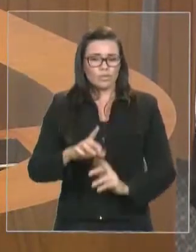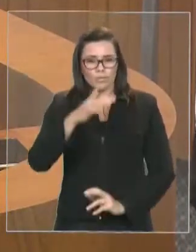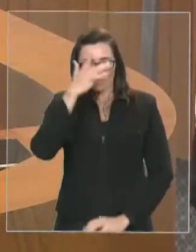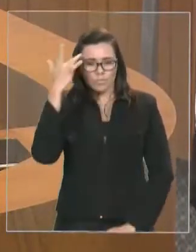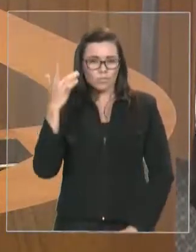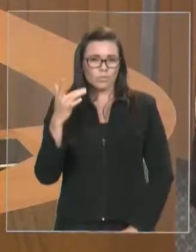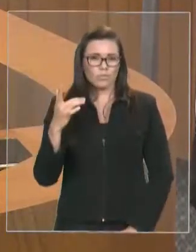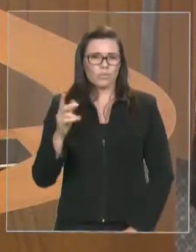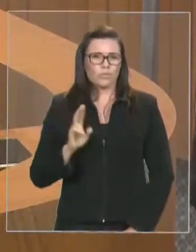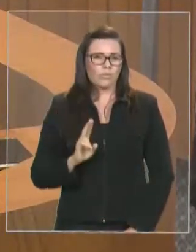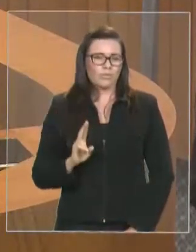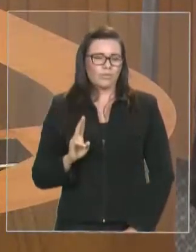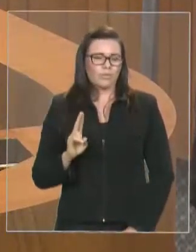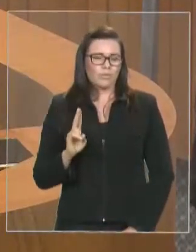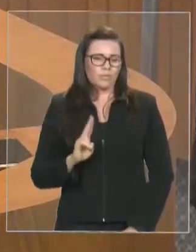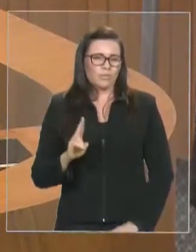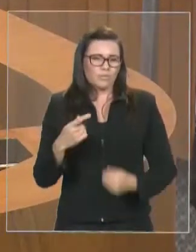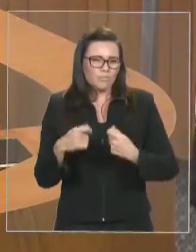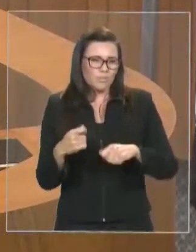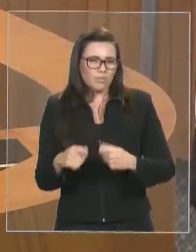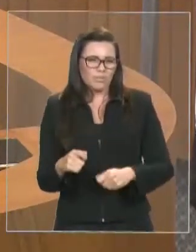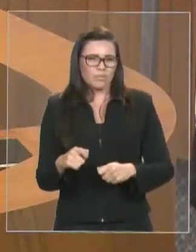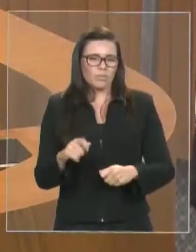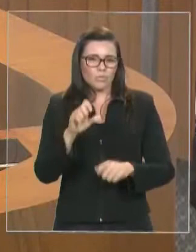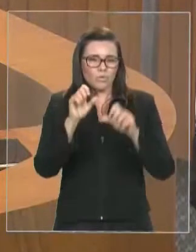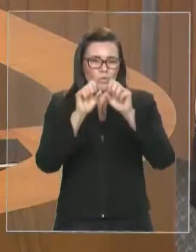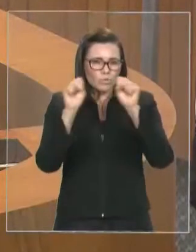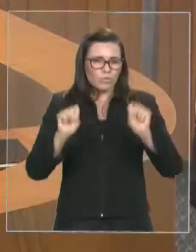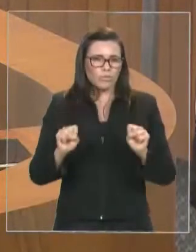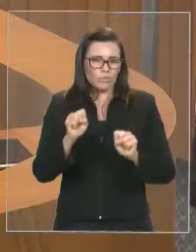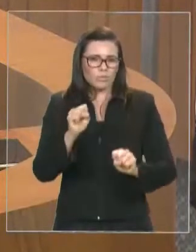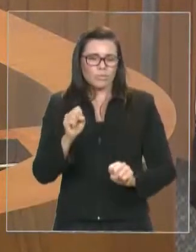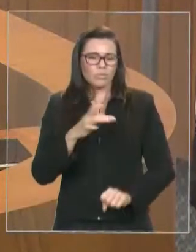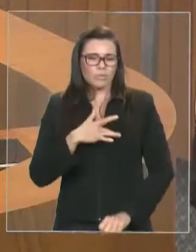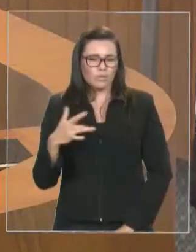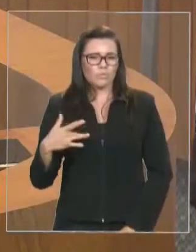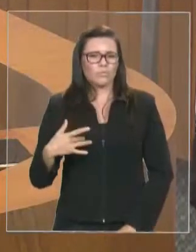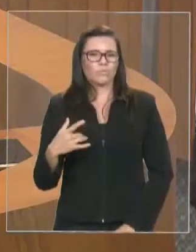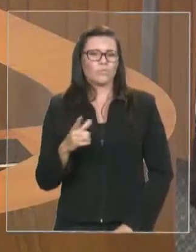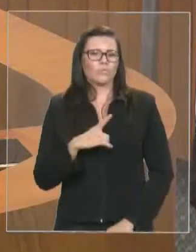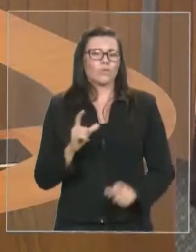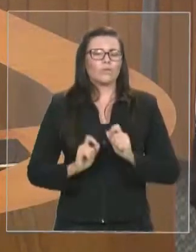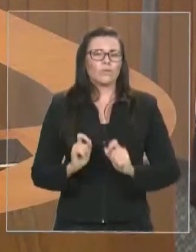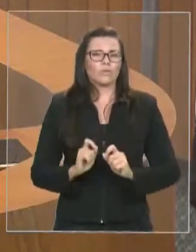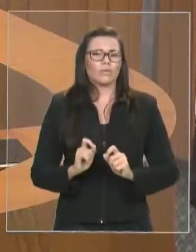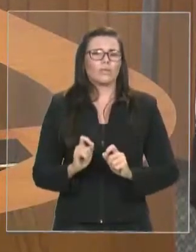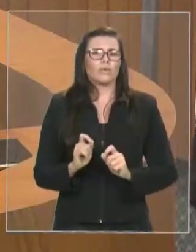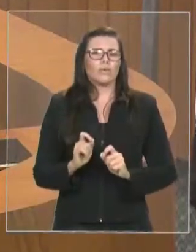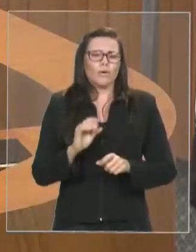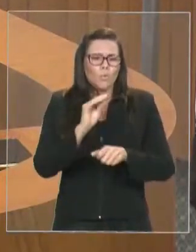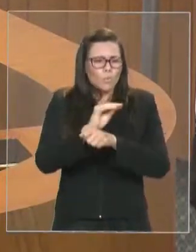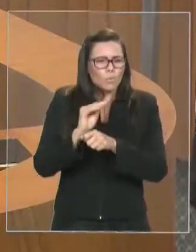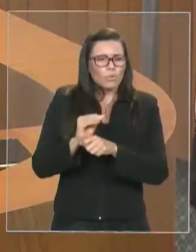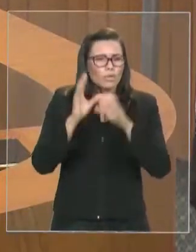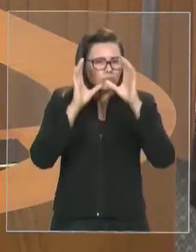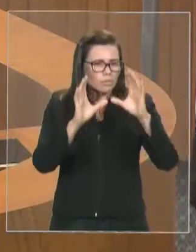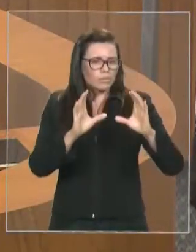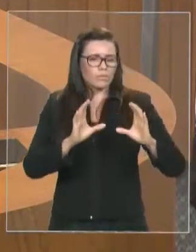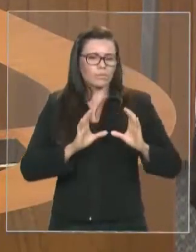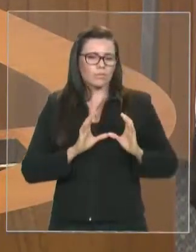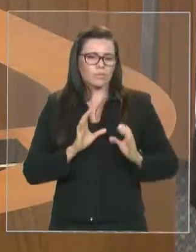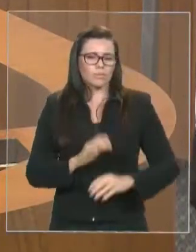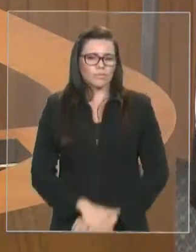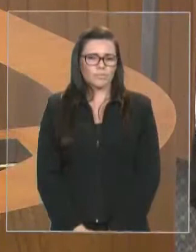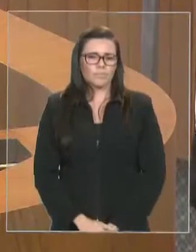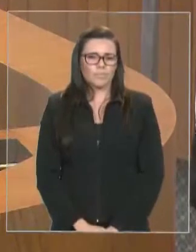Estado do Maranhão ter um atendimento digno, atencioso e respeitoso, não ser identificado ou